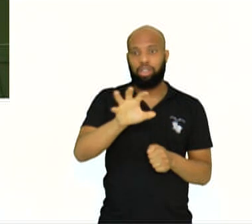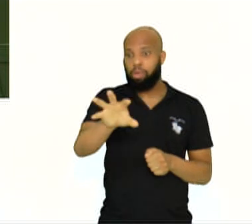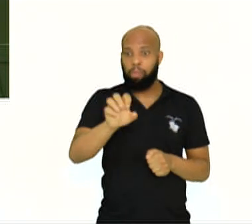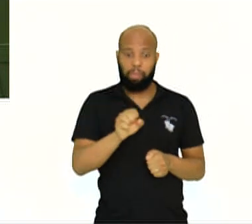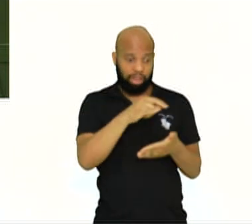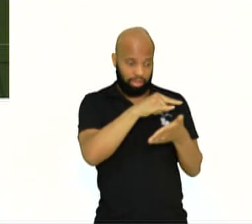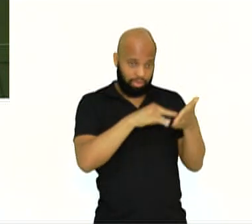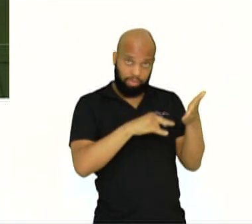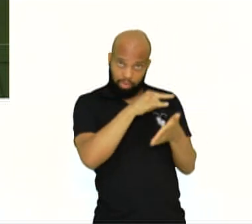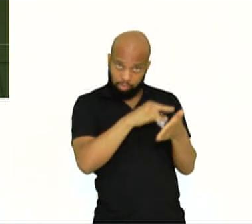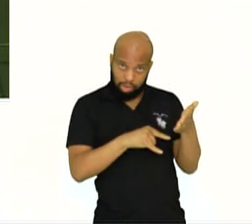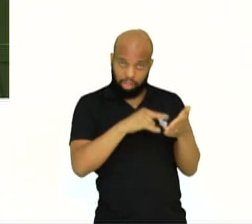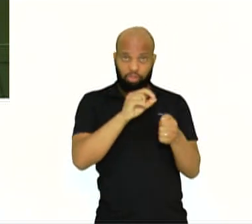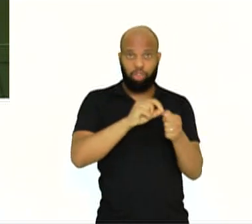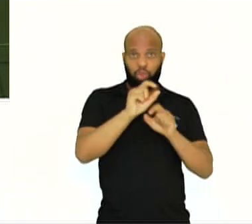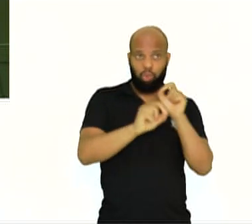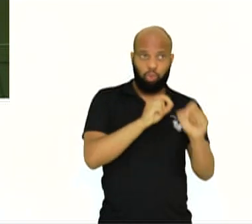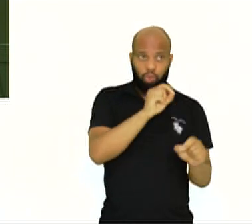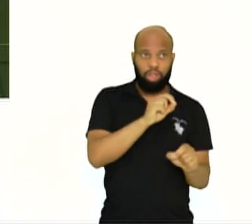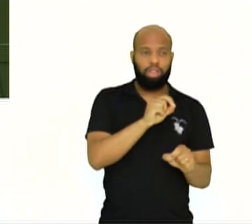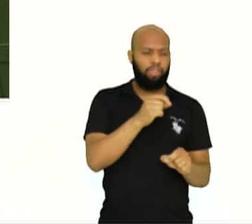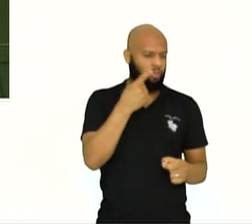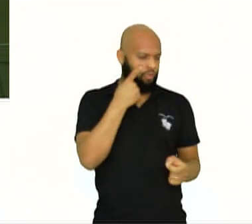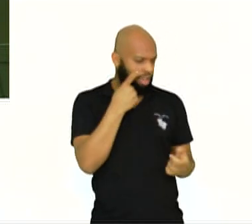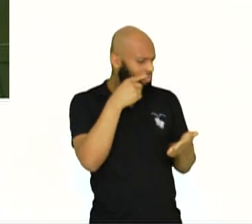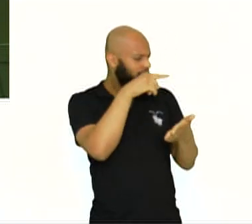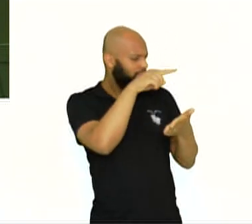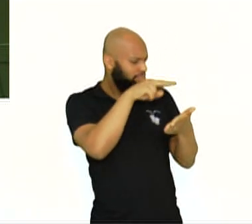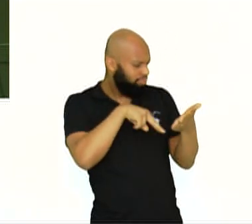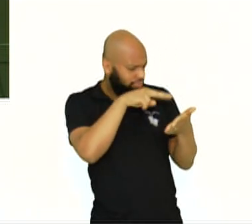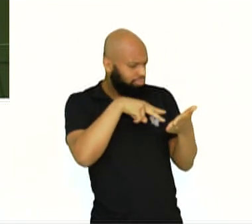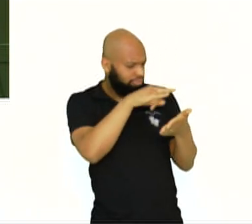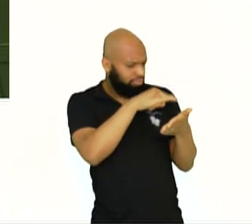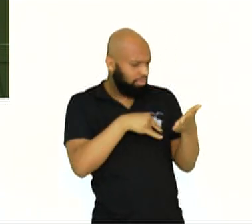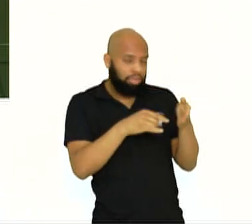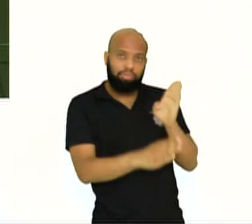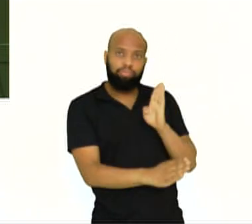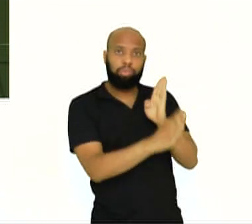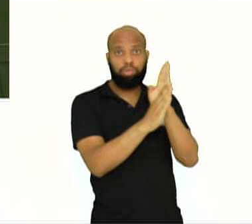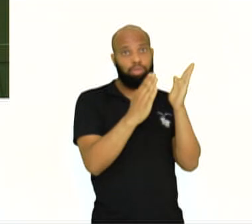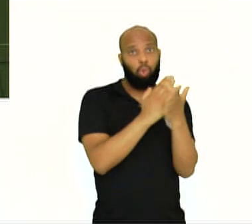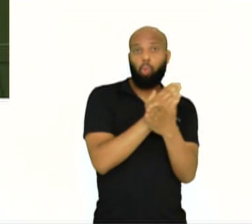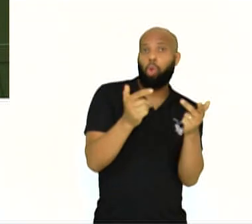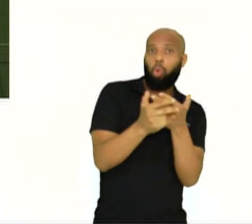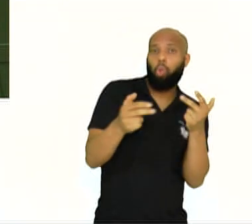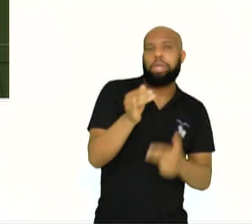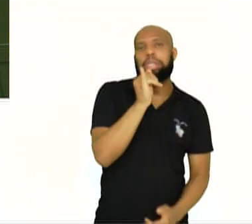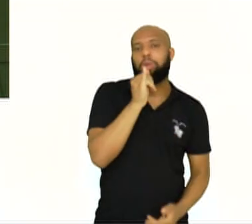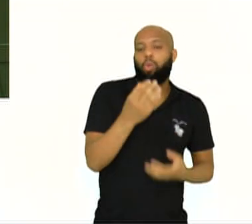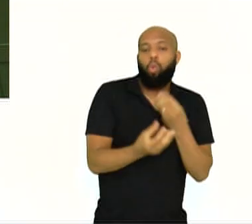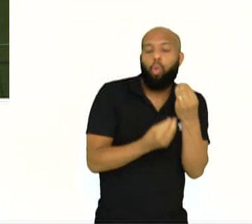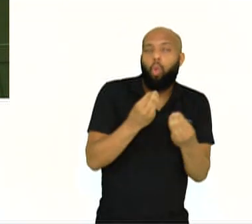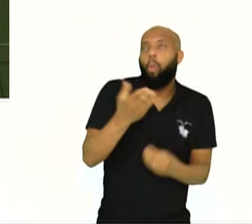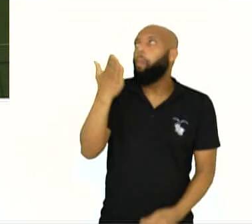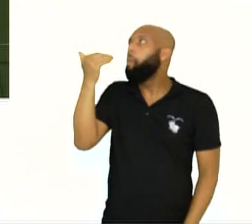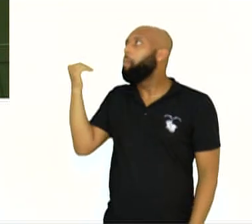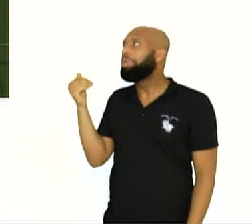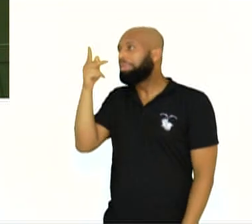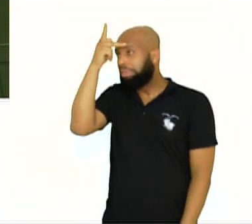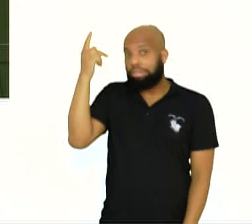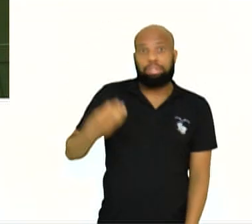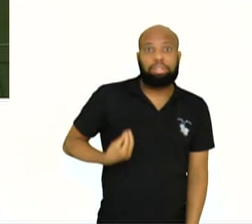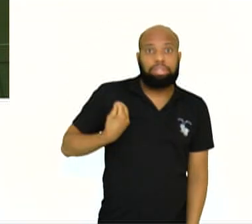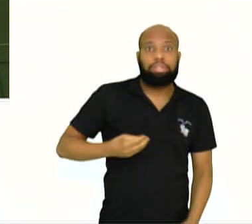esses documentos e eles vão, através desses documentos, vão acabar descobrindo como é que as pessoas viviam em um